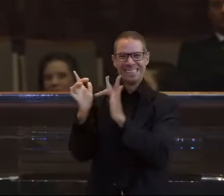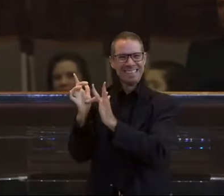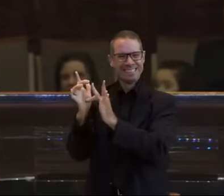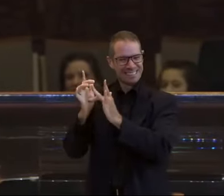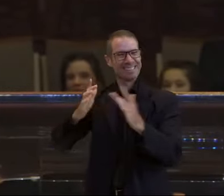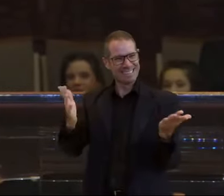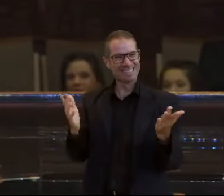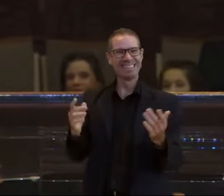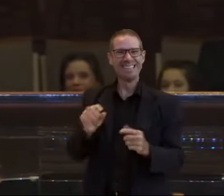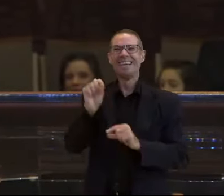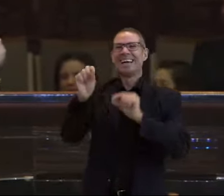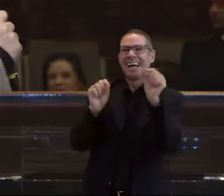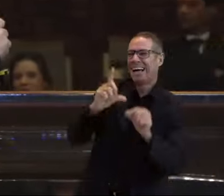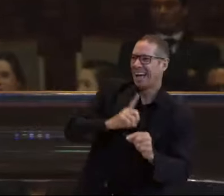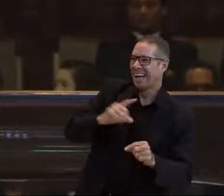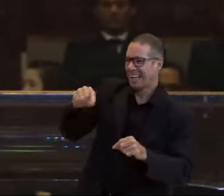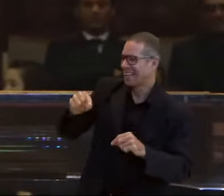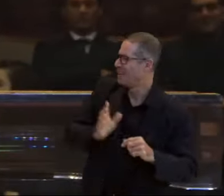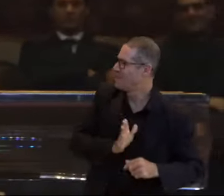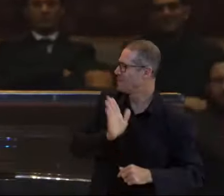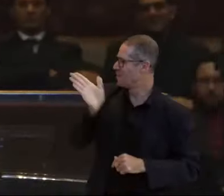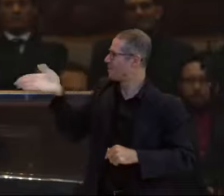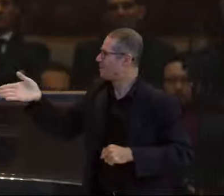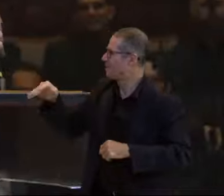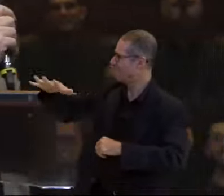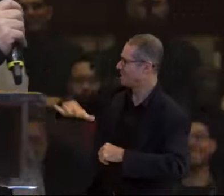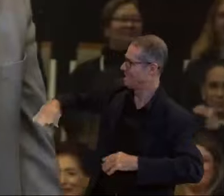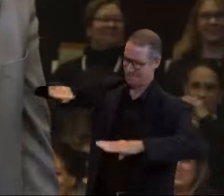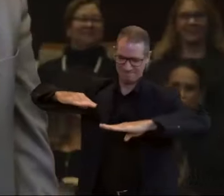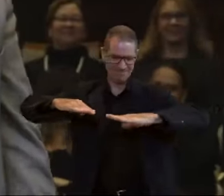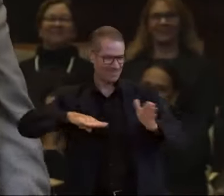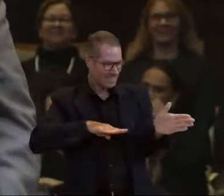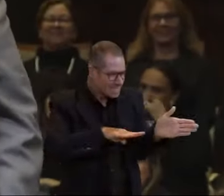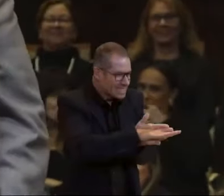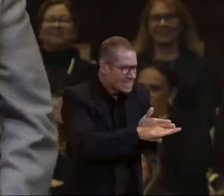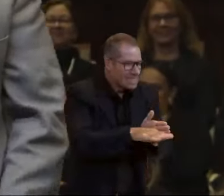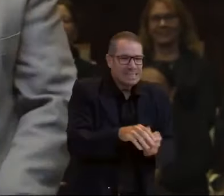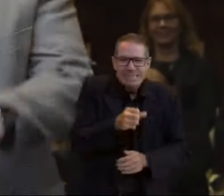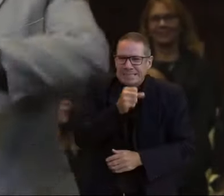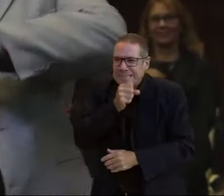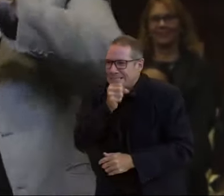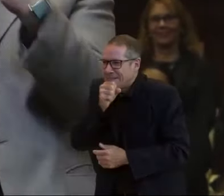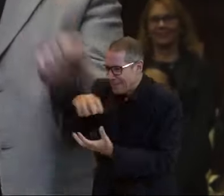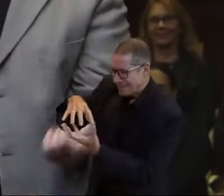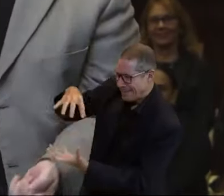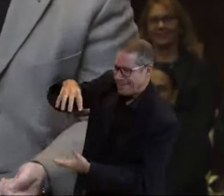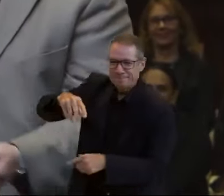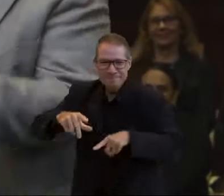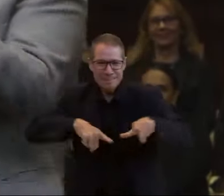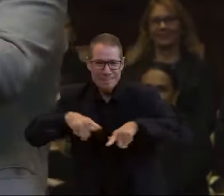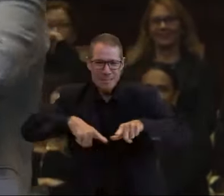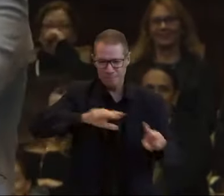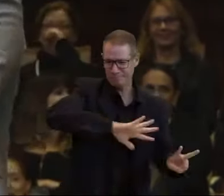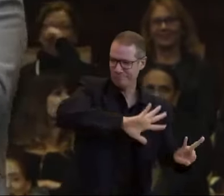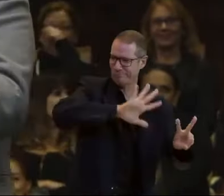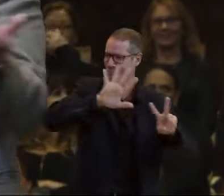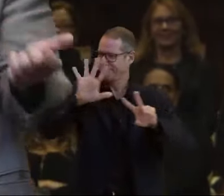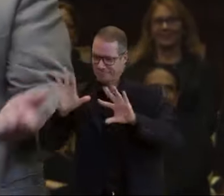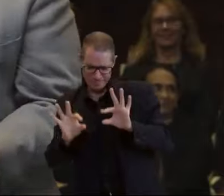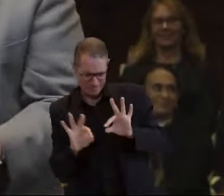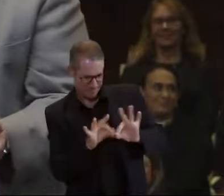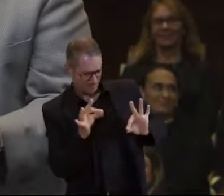da Formiguinha aqui, de Jesus aqui? Fui lá na barraquinha, aquelas senhorinhas tão queridas que trabalham a semana inteira